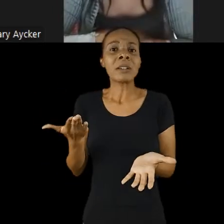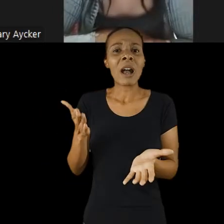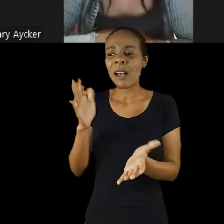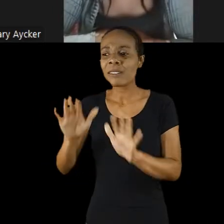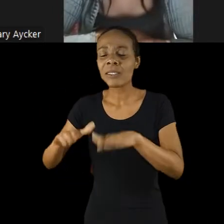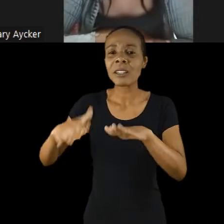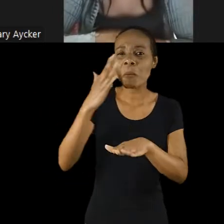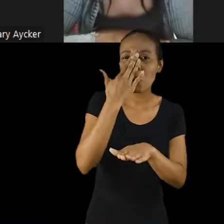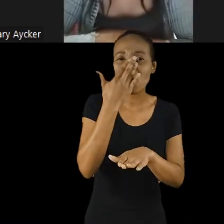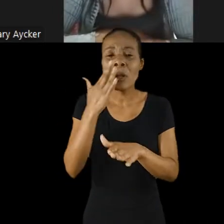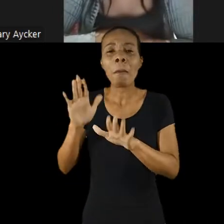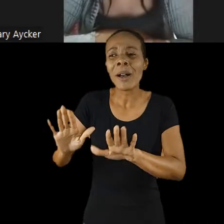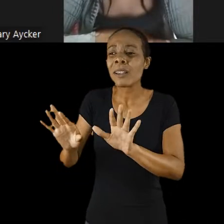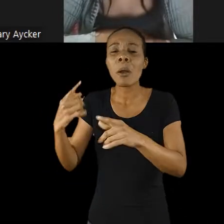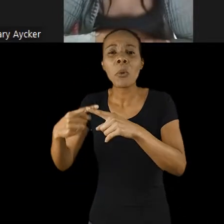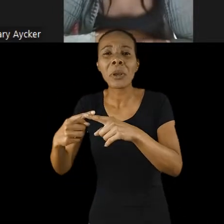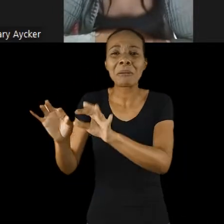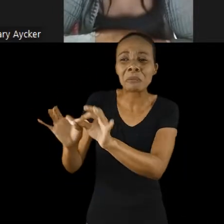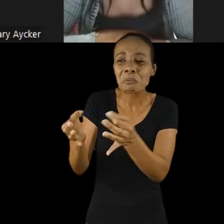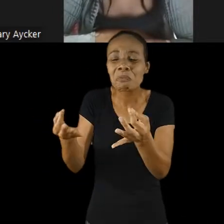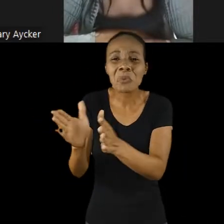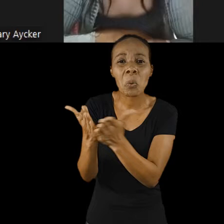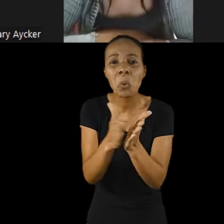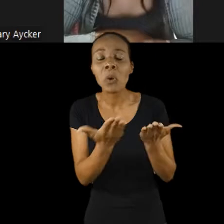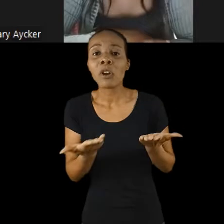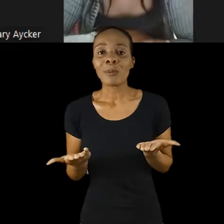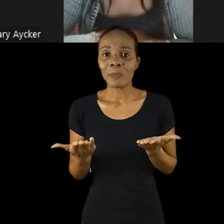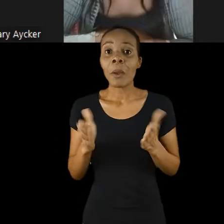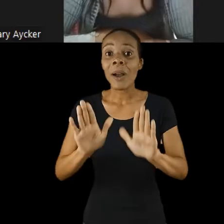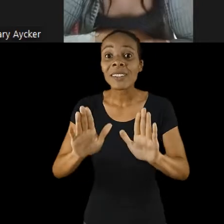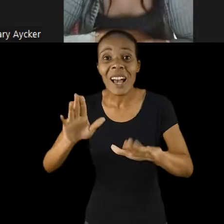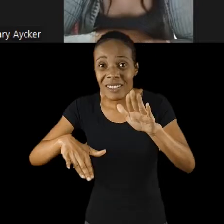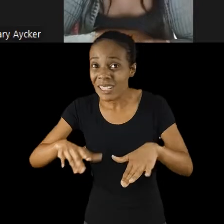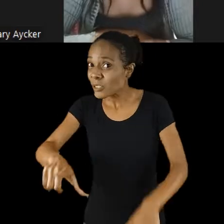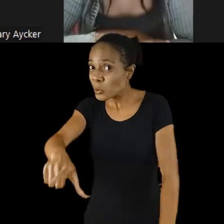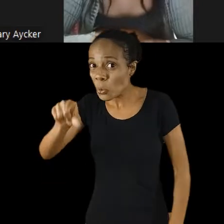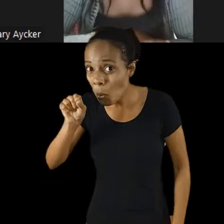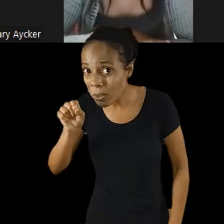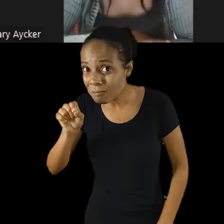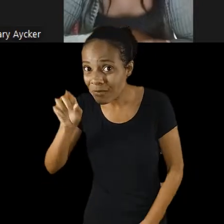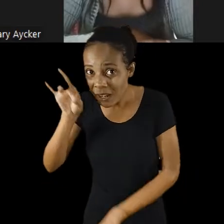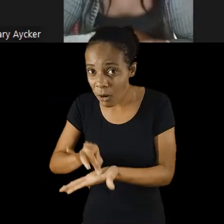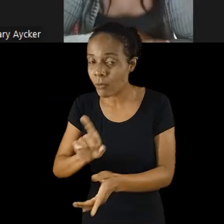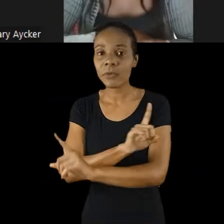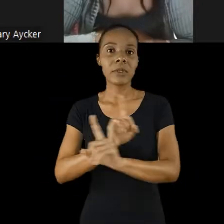tá tudo bem, a gente também tem esse direito, mas muitas vezes a gente não tem escolha, a gente é obrigada a estar